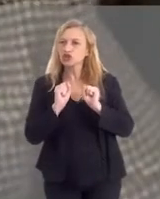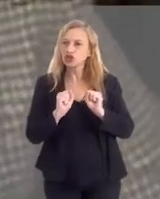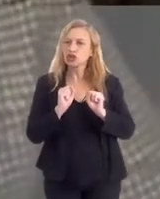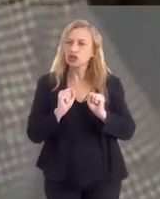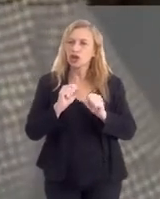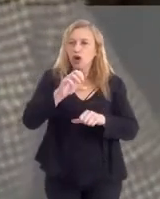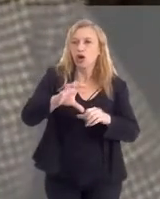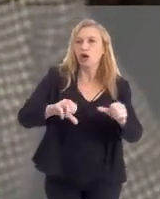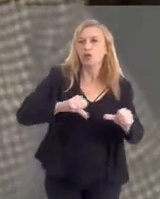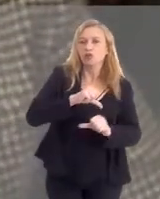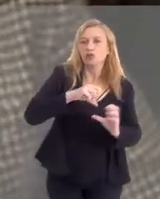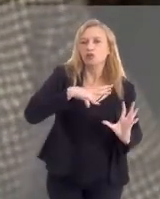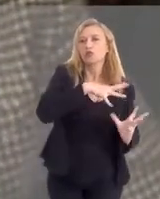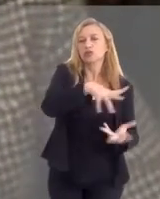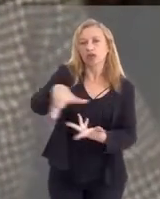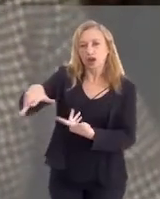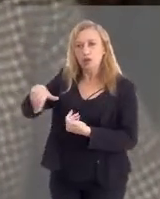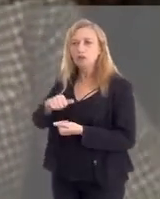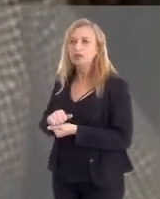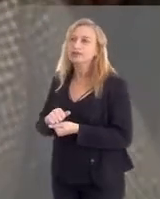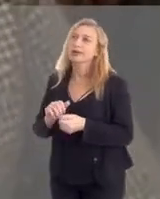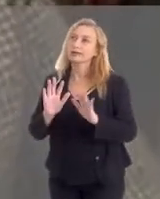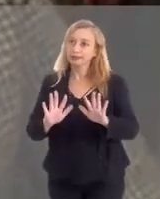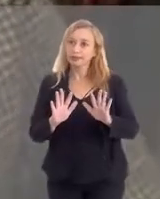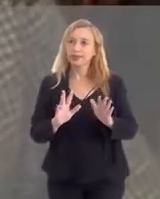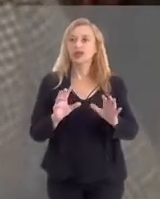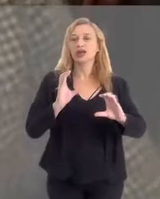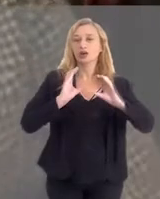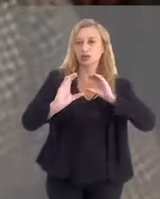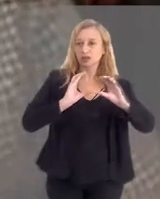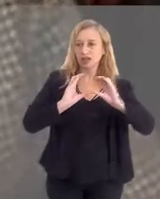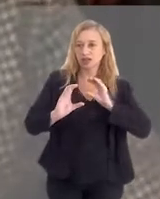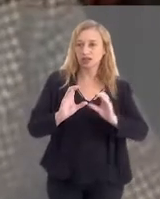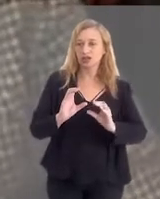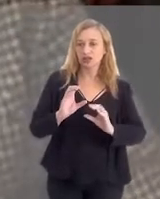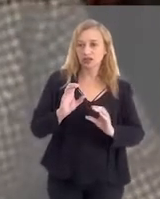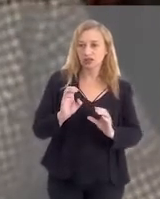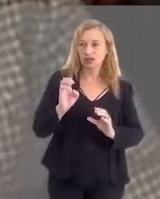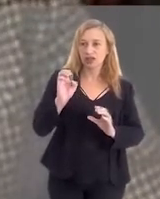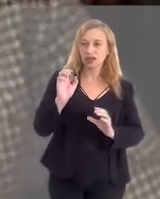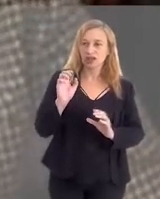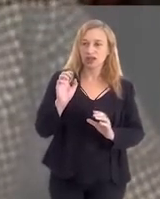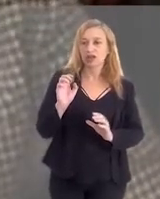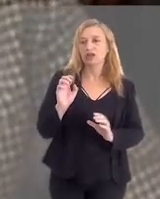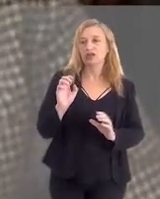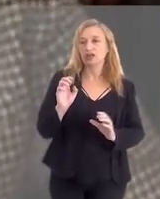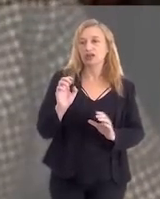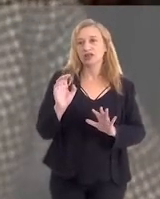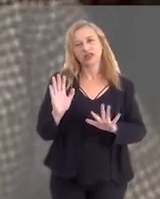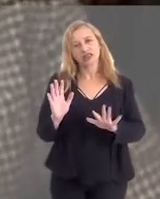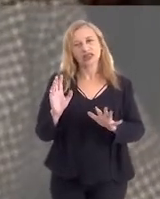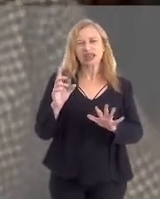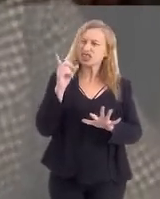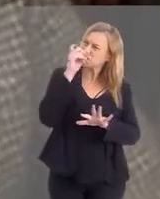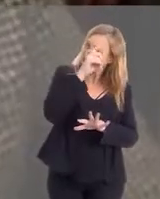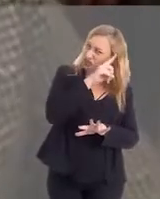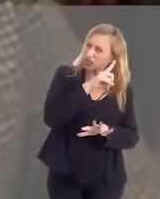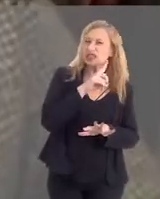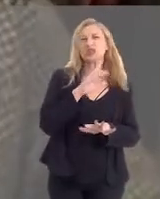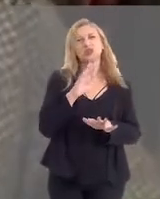ela pode mudar o mundo, né? Embora a comunicação hegemônica faça um